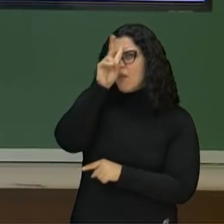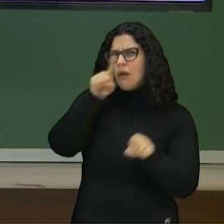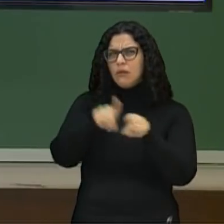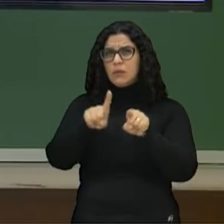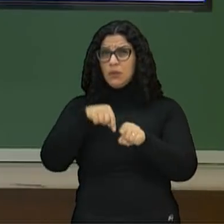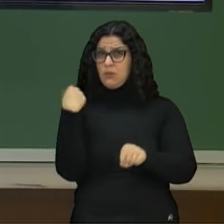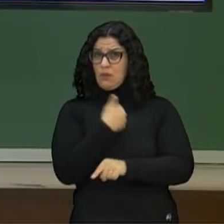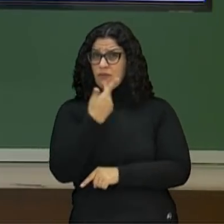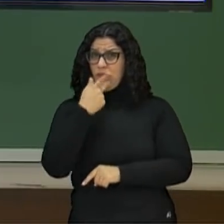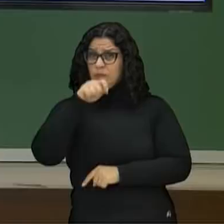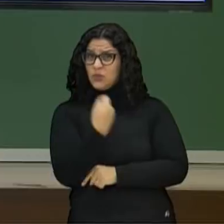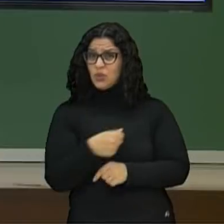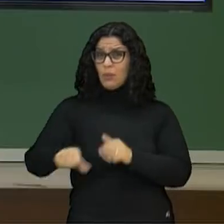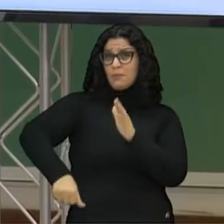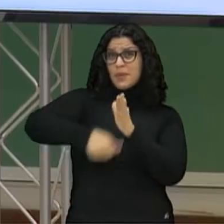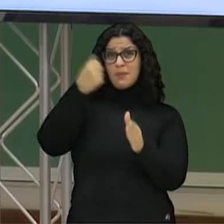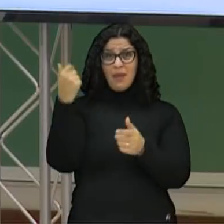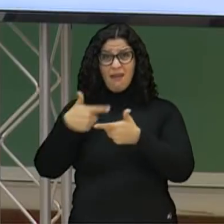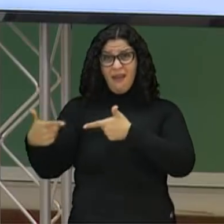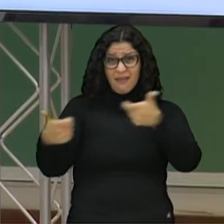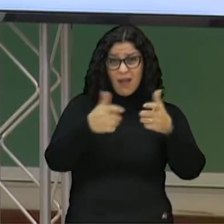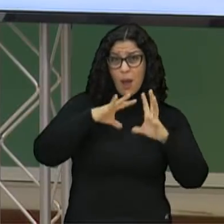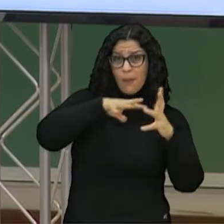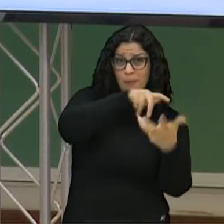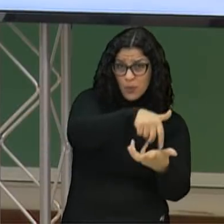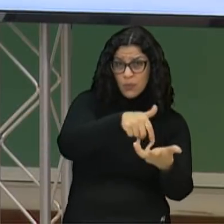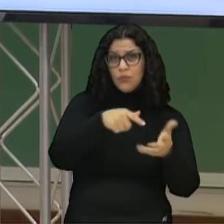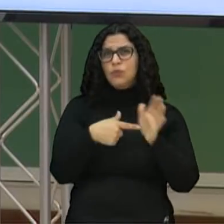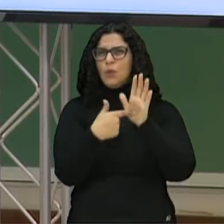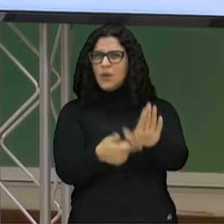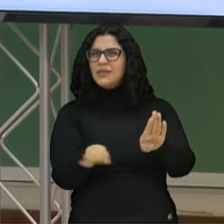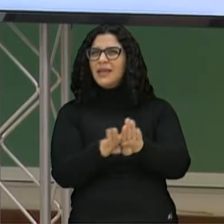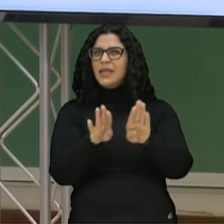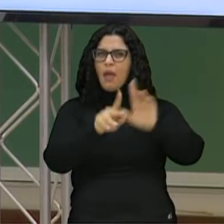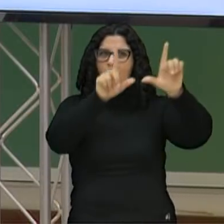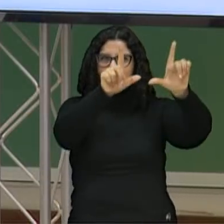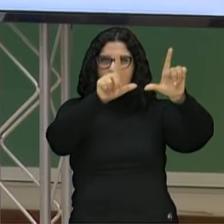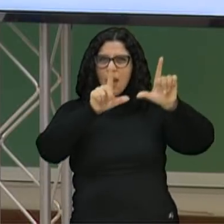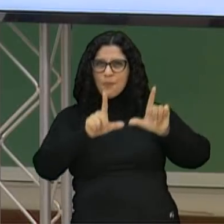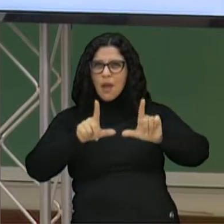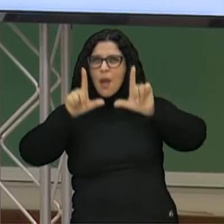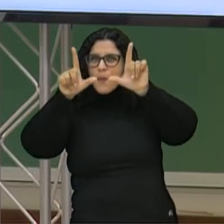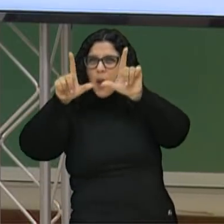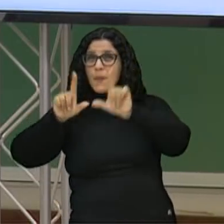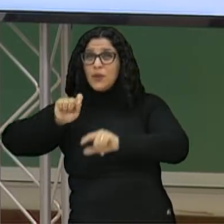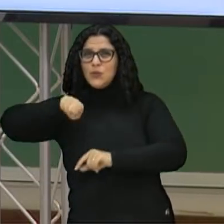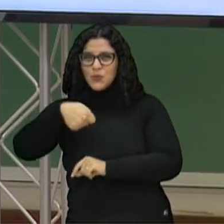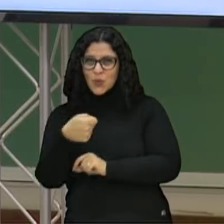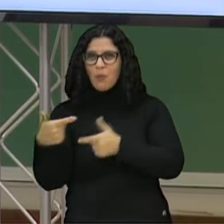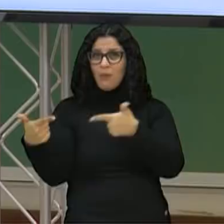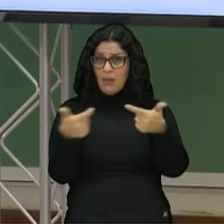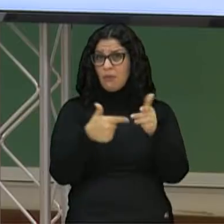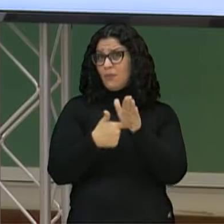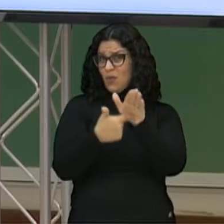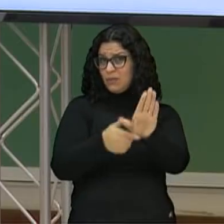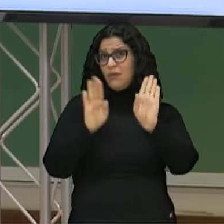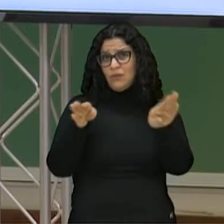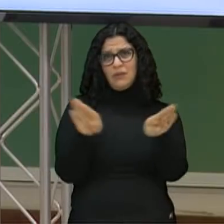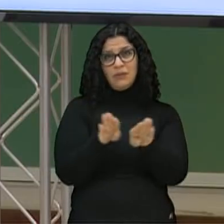quando nós falamos de Primeira Guerra Mundial, eu trouxe para você alguns cartazes da guerra, exatamente que já mostravam